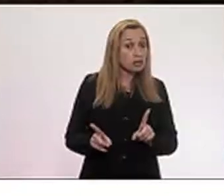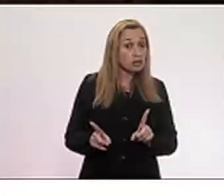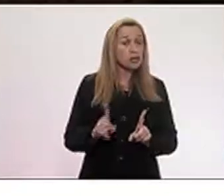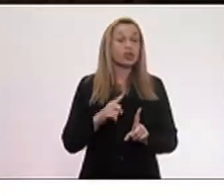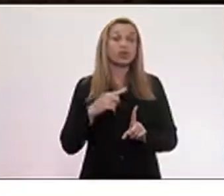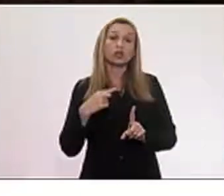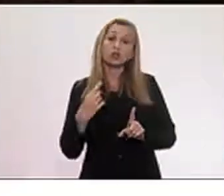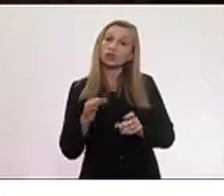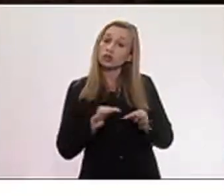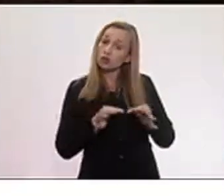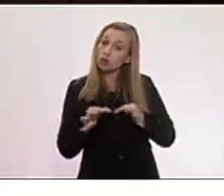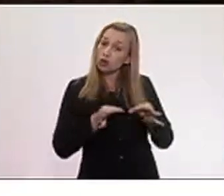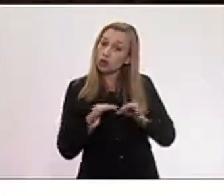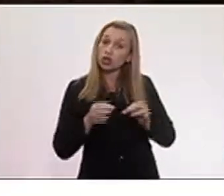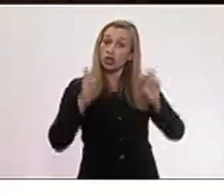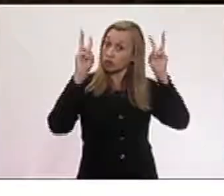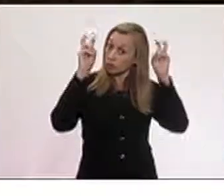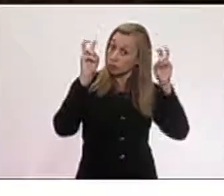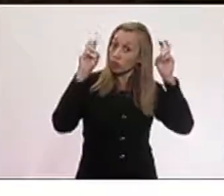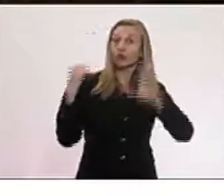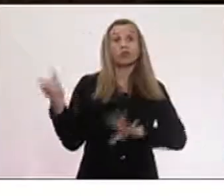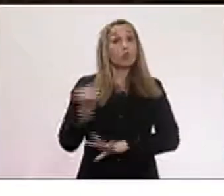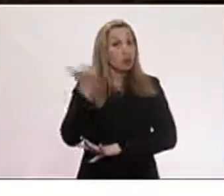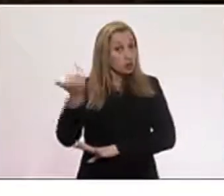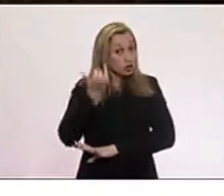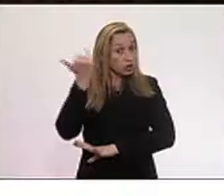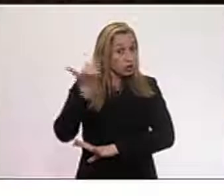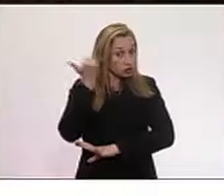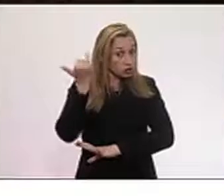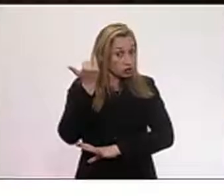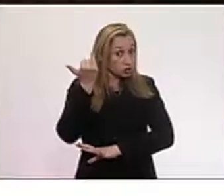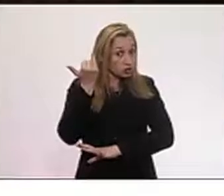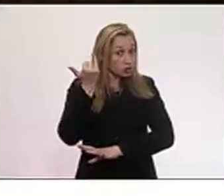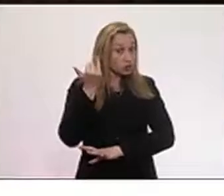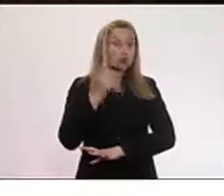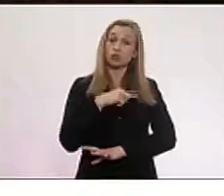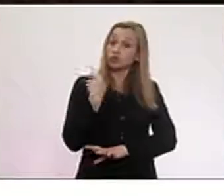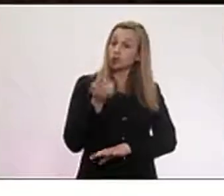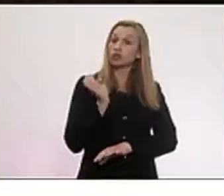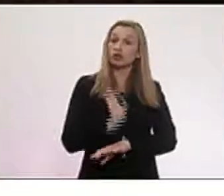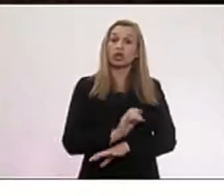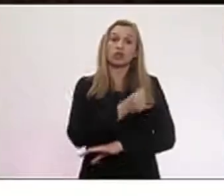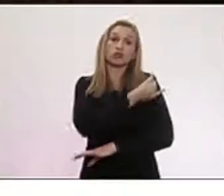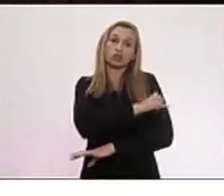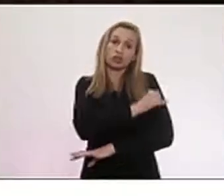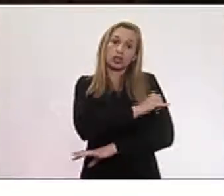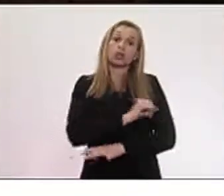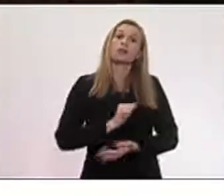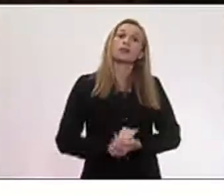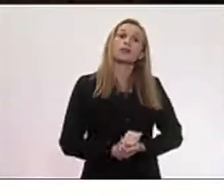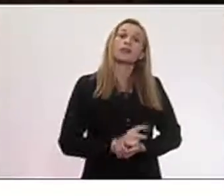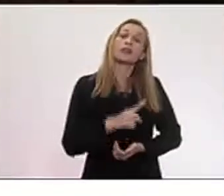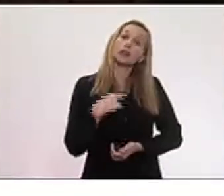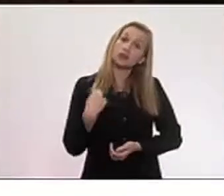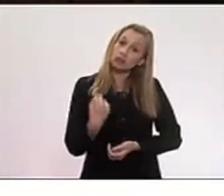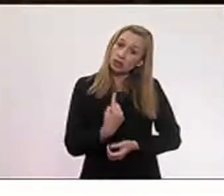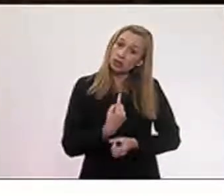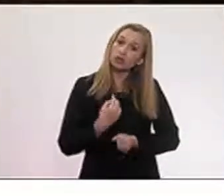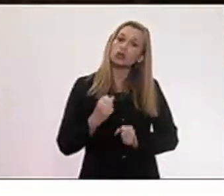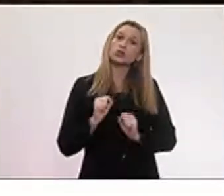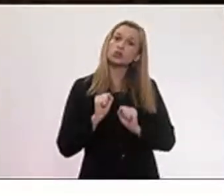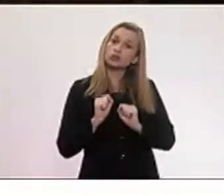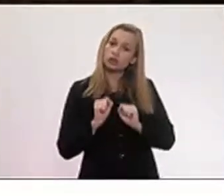nos projetos temáticos importantes para o nosso estado do Rio de Janeiro, a gente